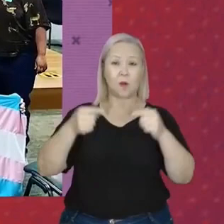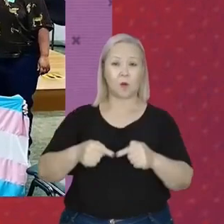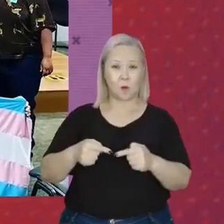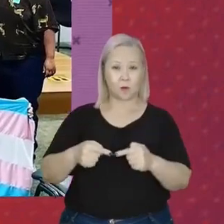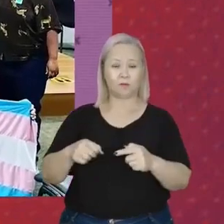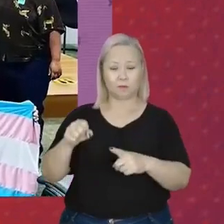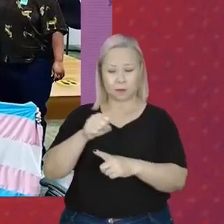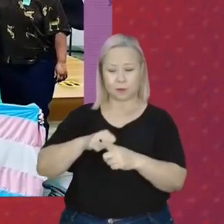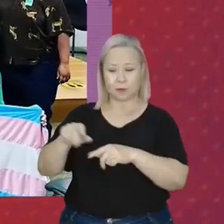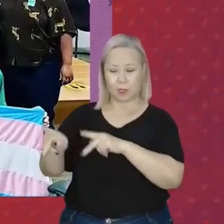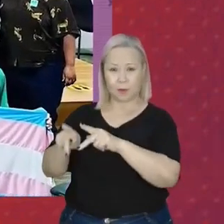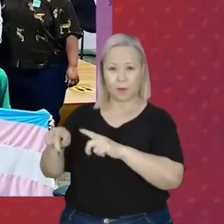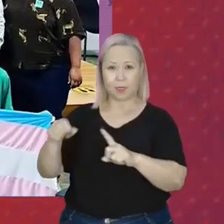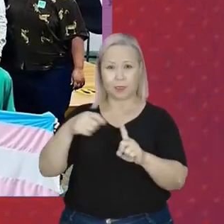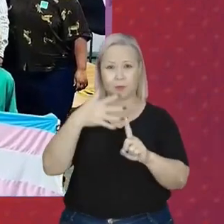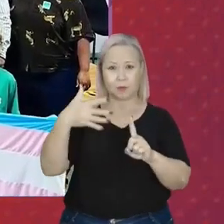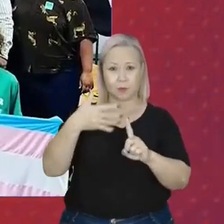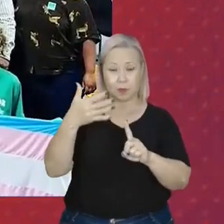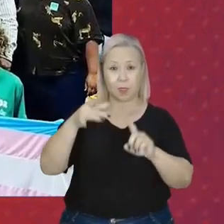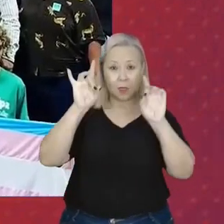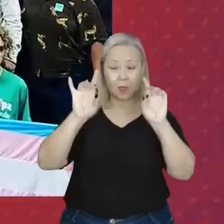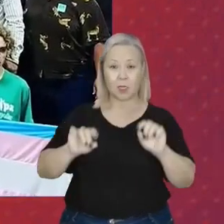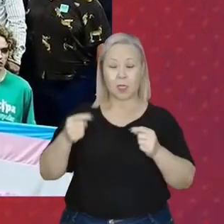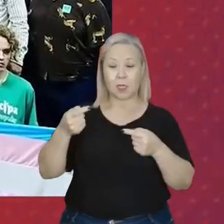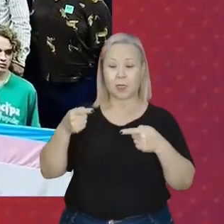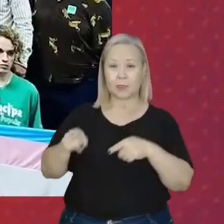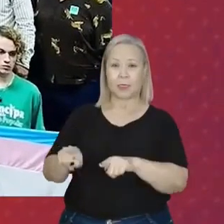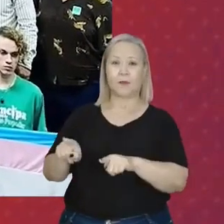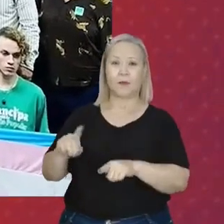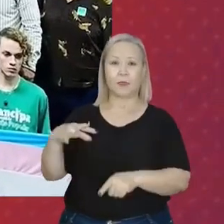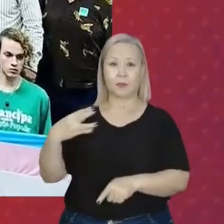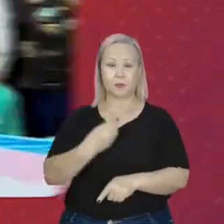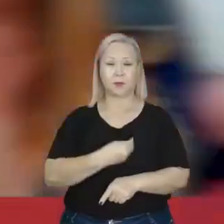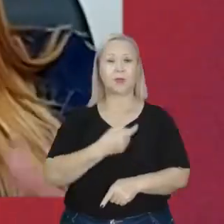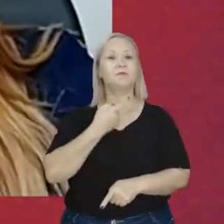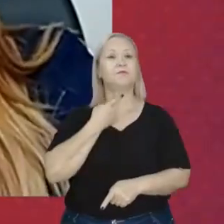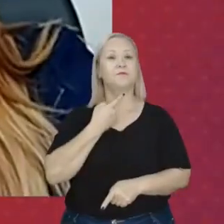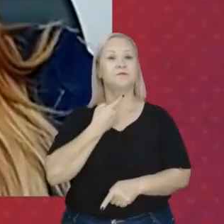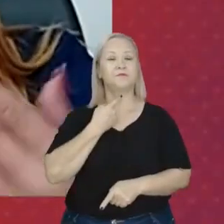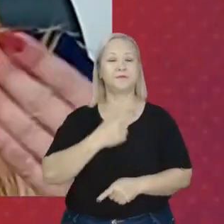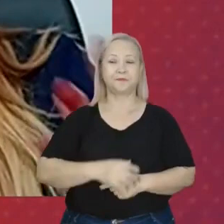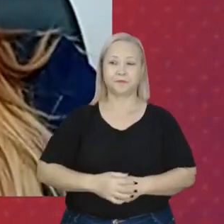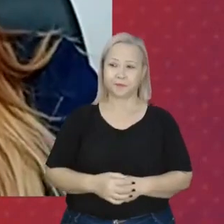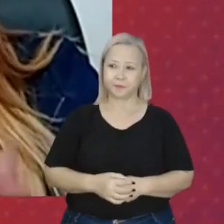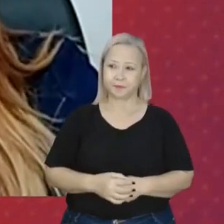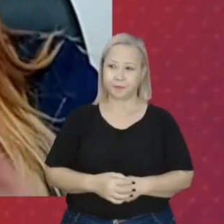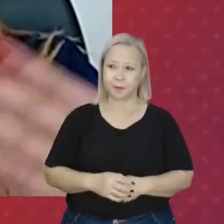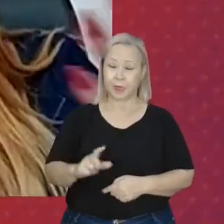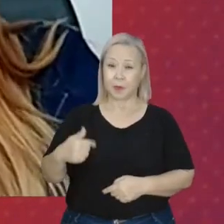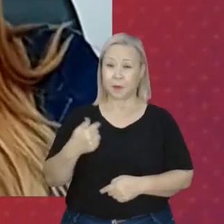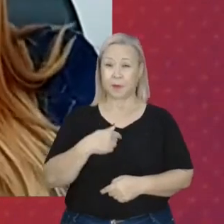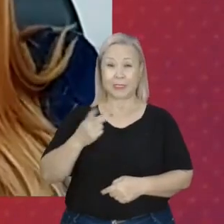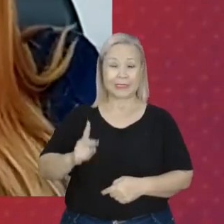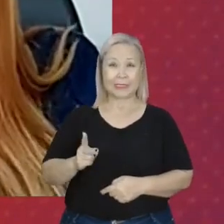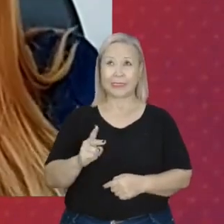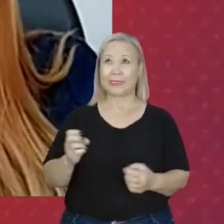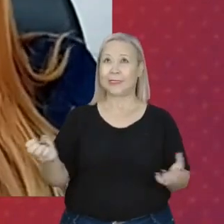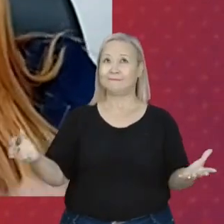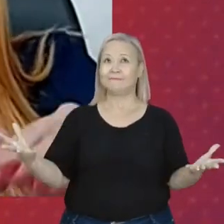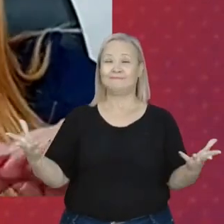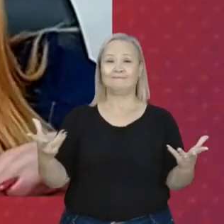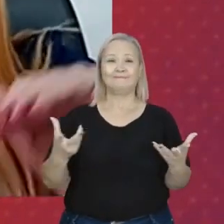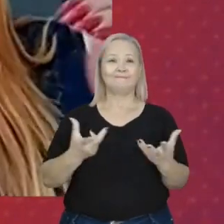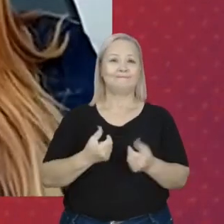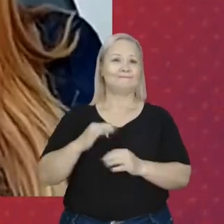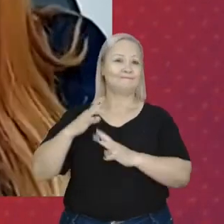LGBTQIA+, em especial aquelas que afetam transexuais e travestis. Bom, para a gente está sendo incrível essa retomada,